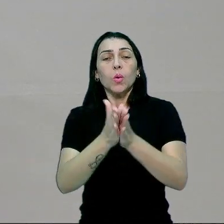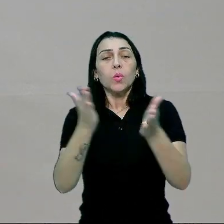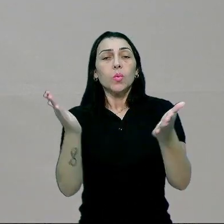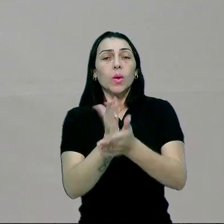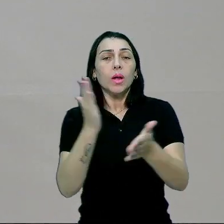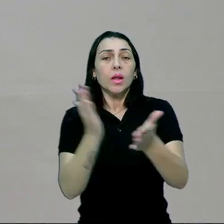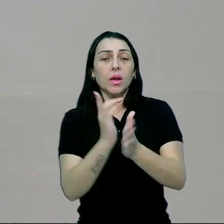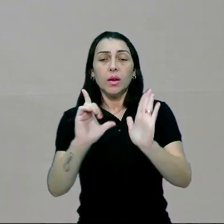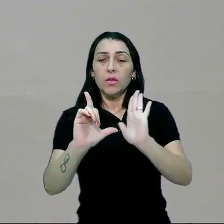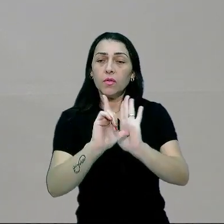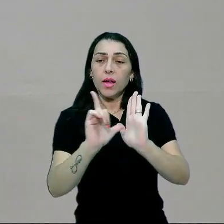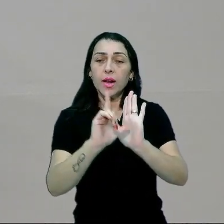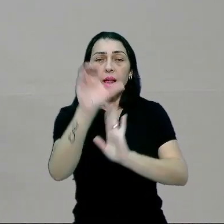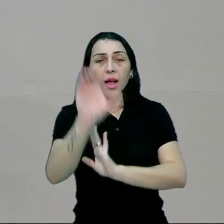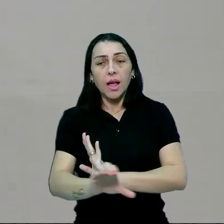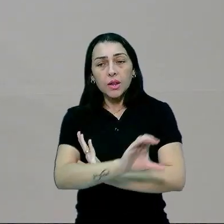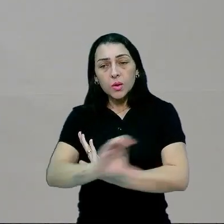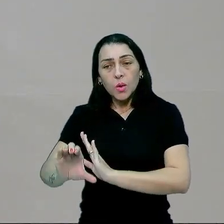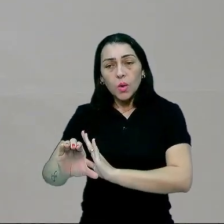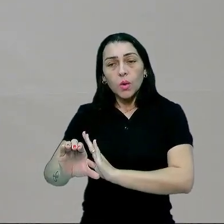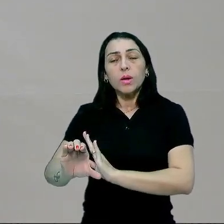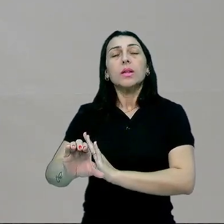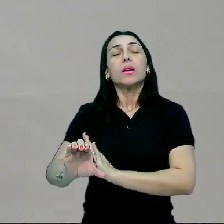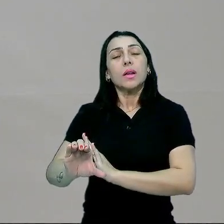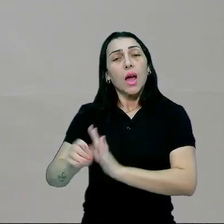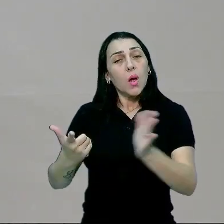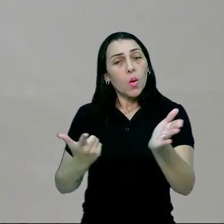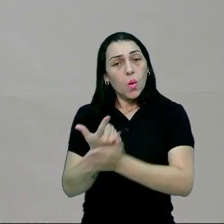livraria católica ou numa livraria